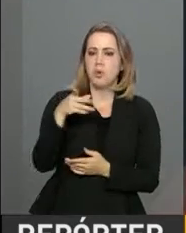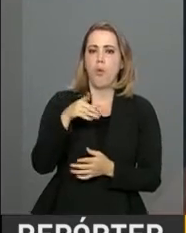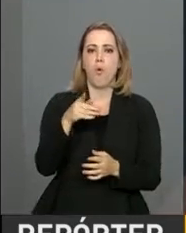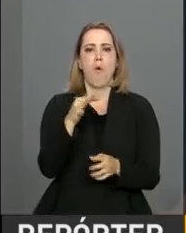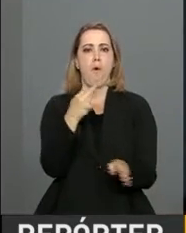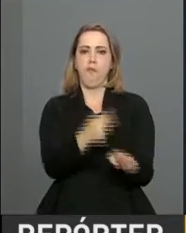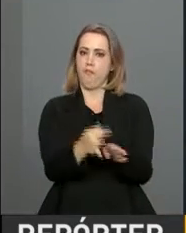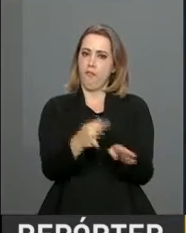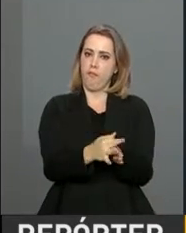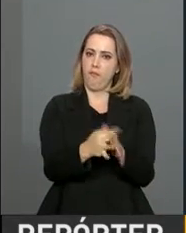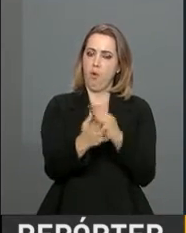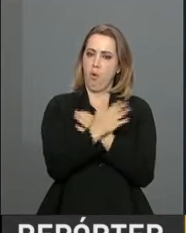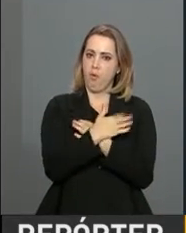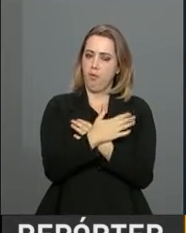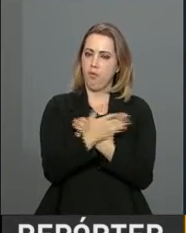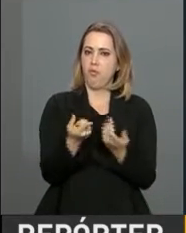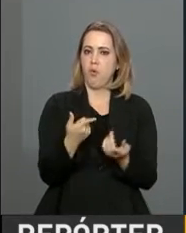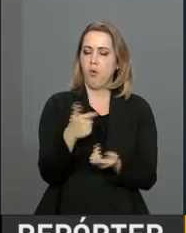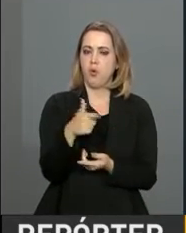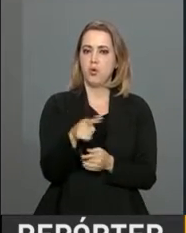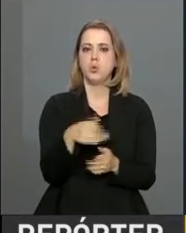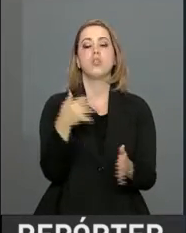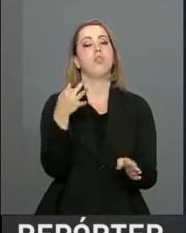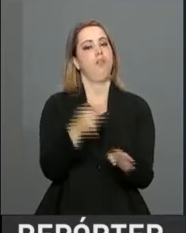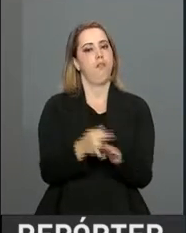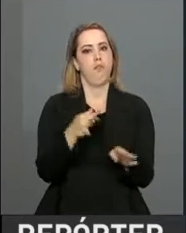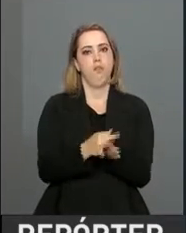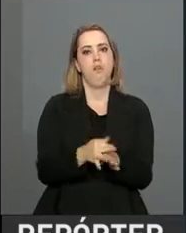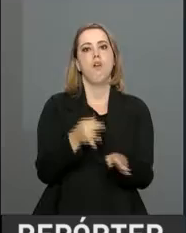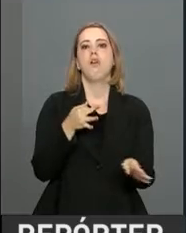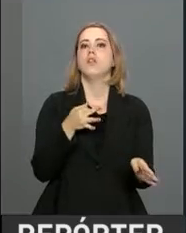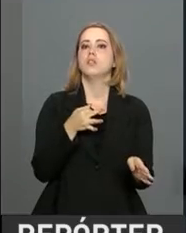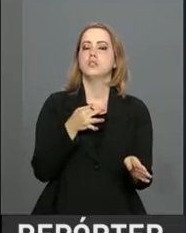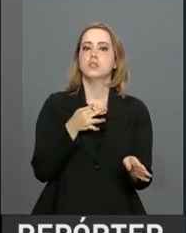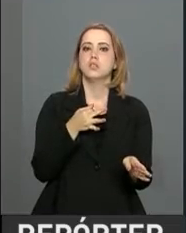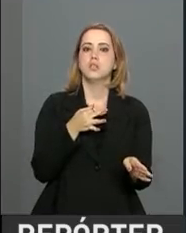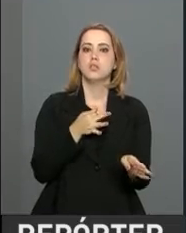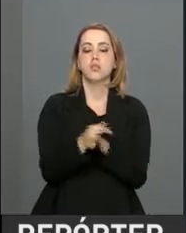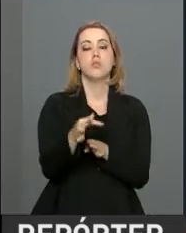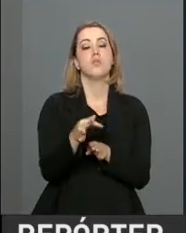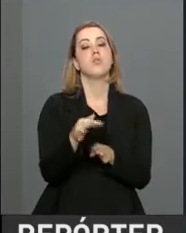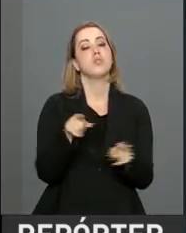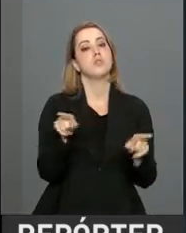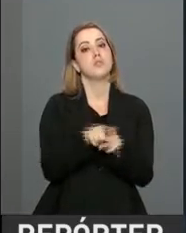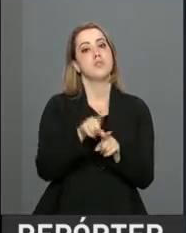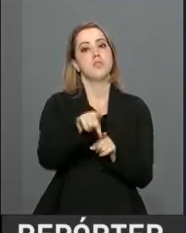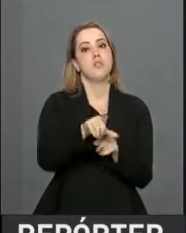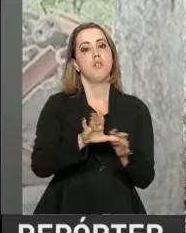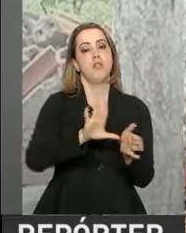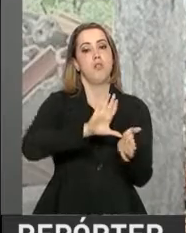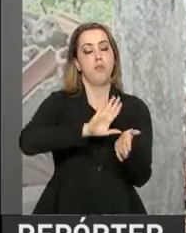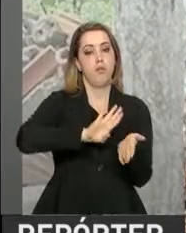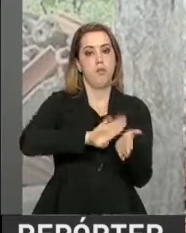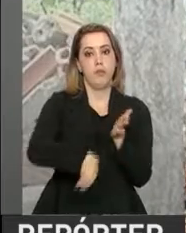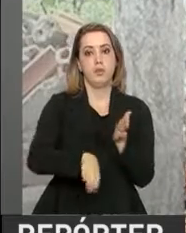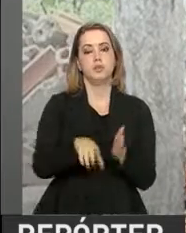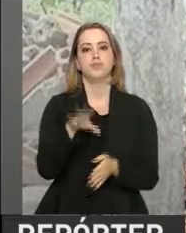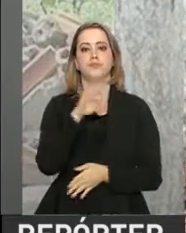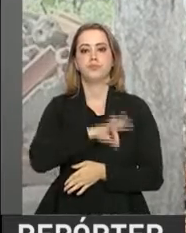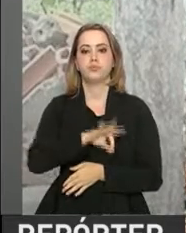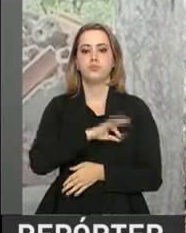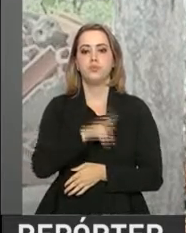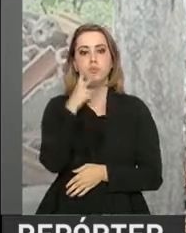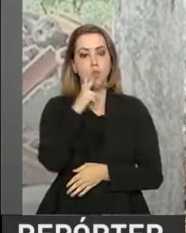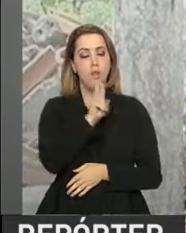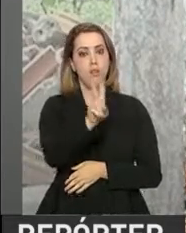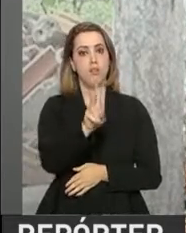quiser folga, você tem que faltar. Aí no final do mês ele vai e desconta aquele total, aquele dia que você faltou, eles vão e desconto do dinheiro da gente. Só se vê mesmo para crer, porque